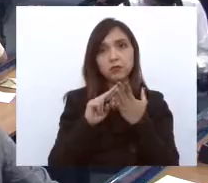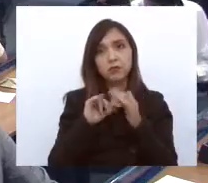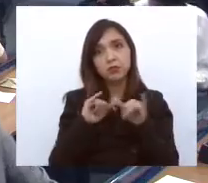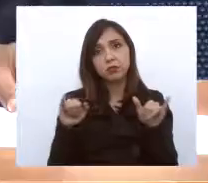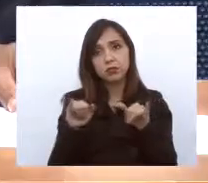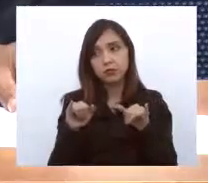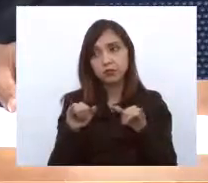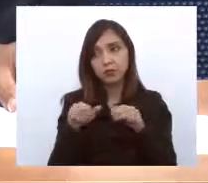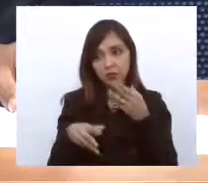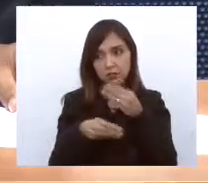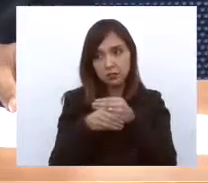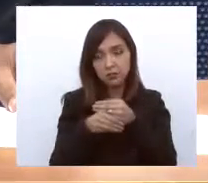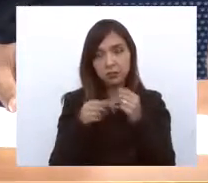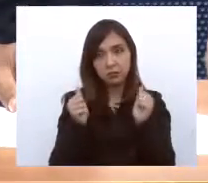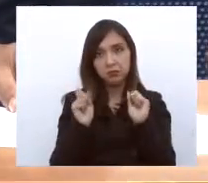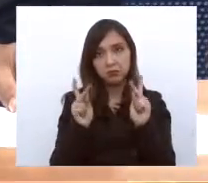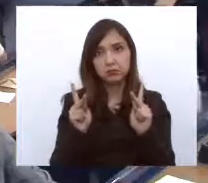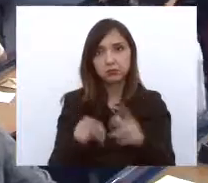A emenda?